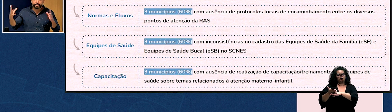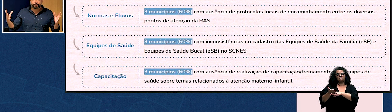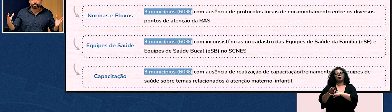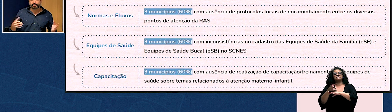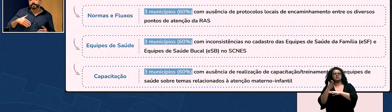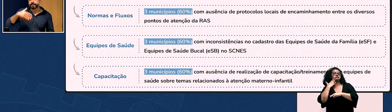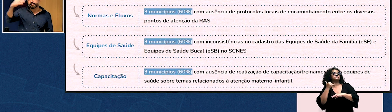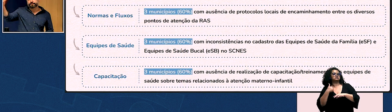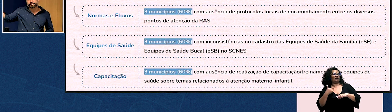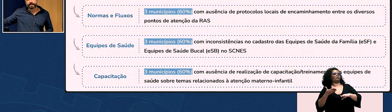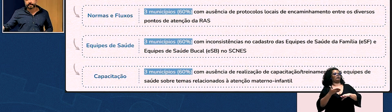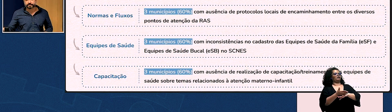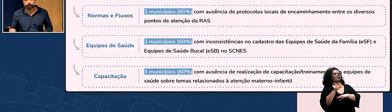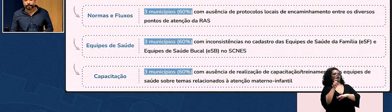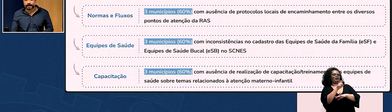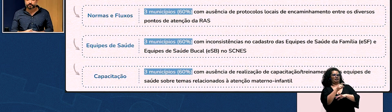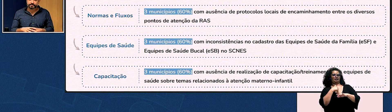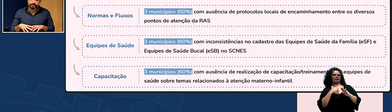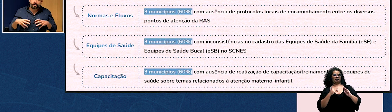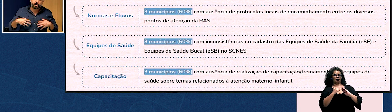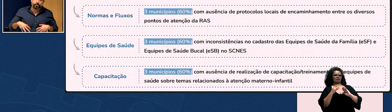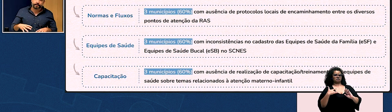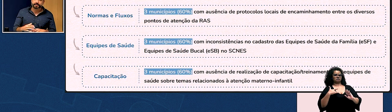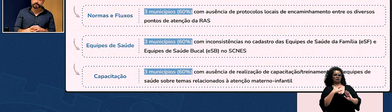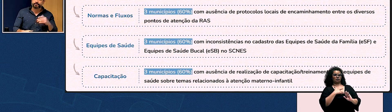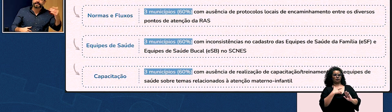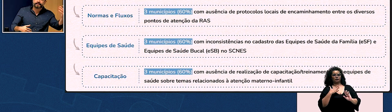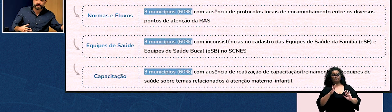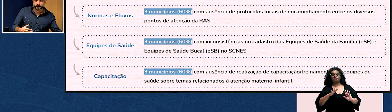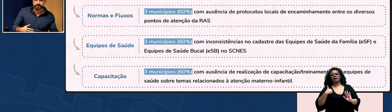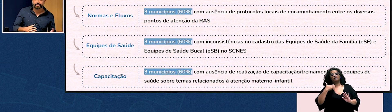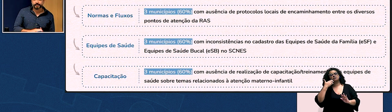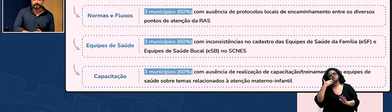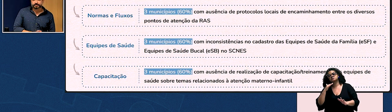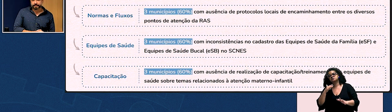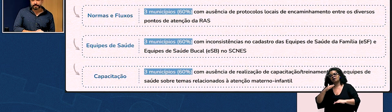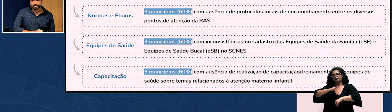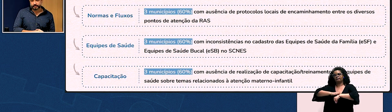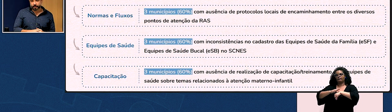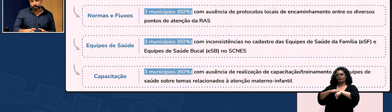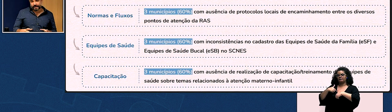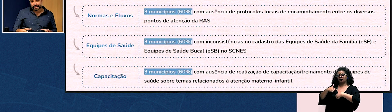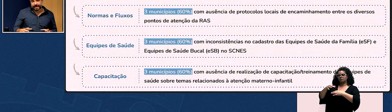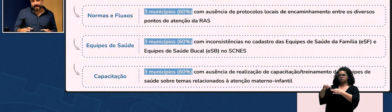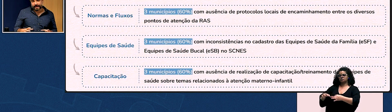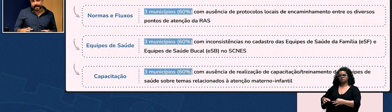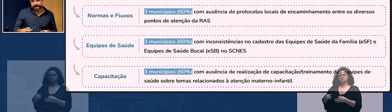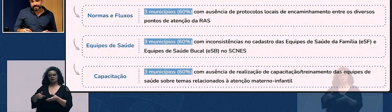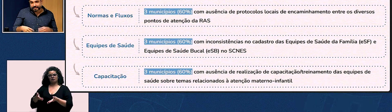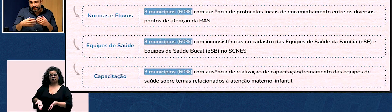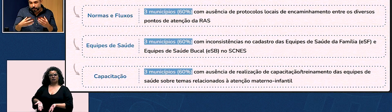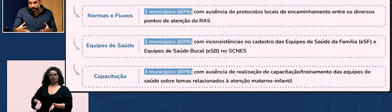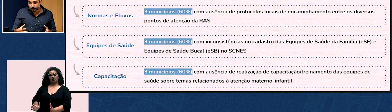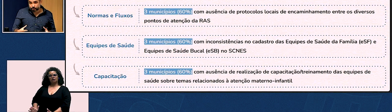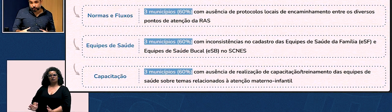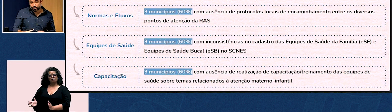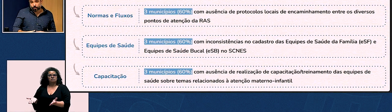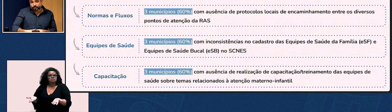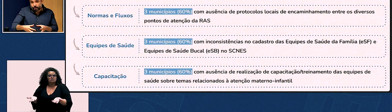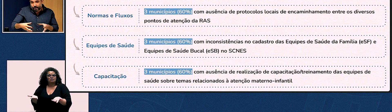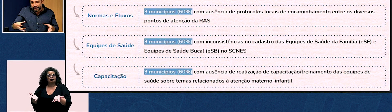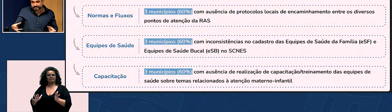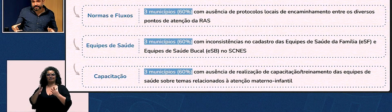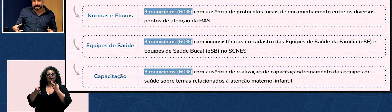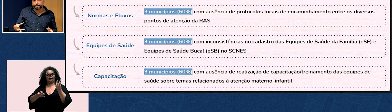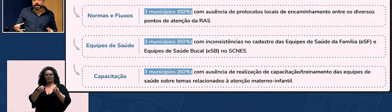acabam não sabendo para onde é que vai ter que realizar o parto, se tiver alguma complicação, onde é que ela tem que se dirigir. Então, essa elaboração dos